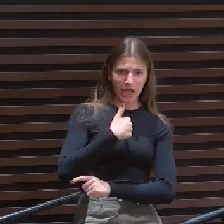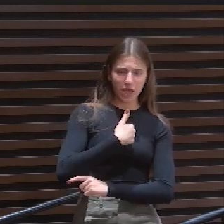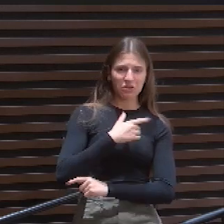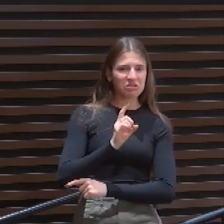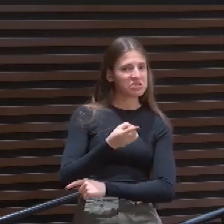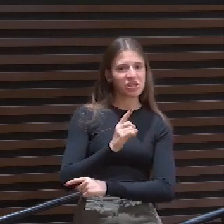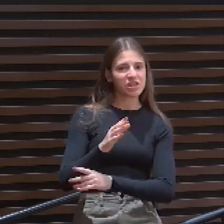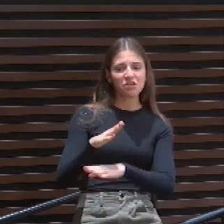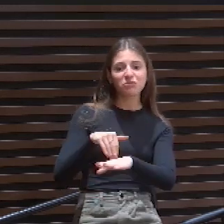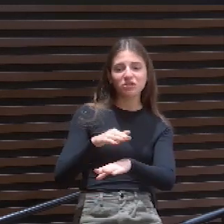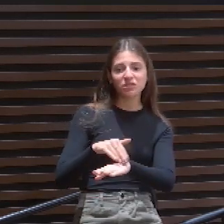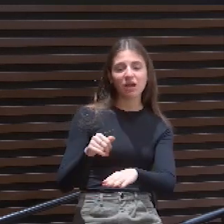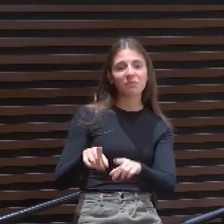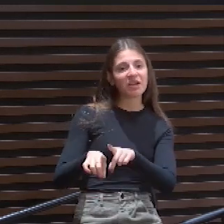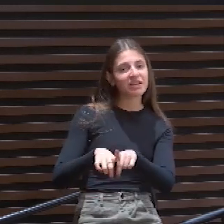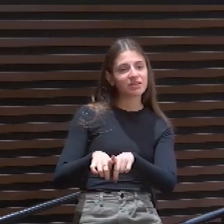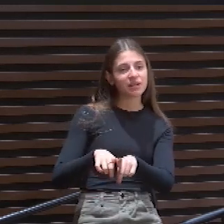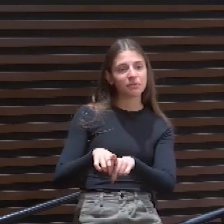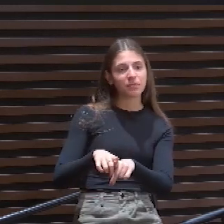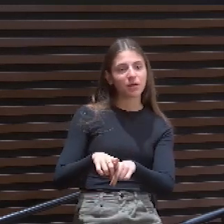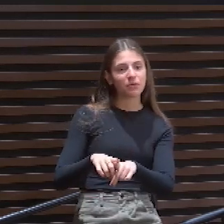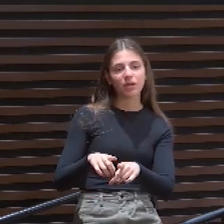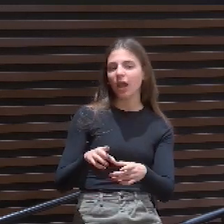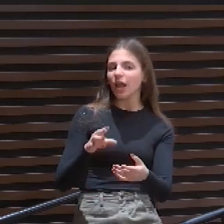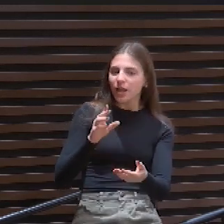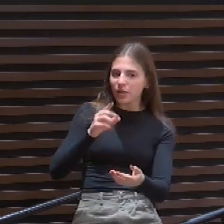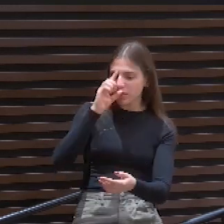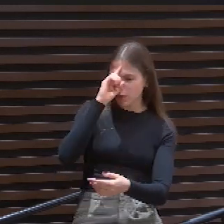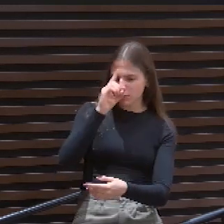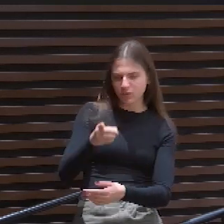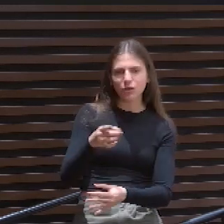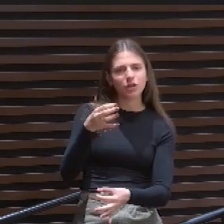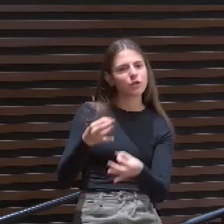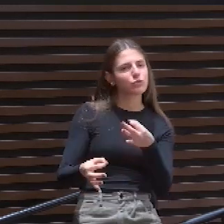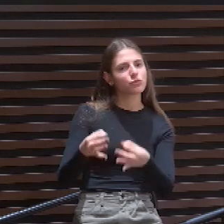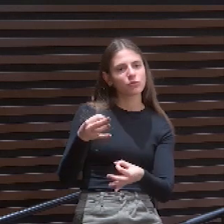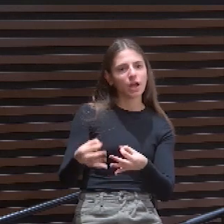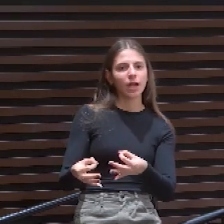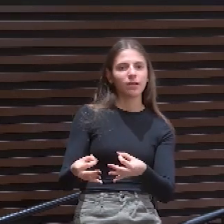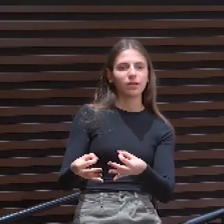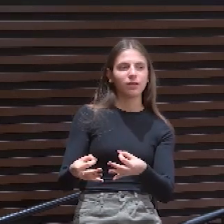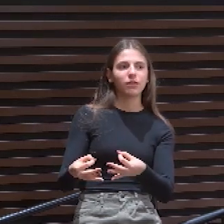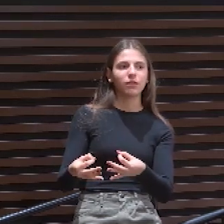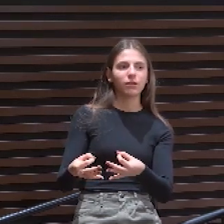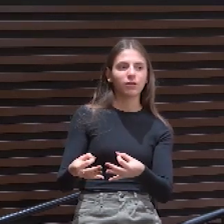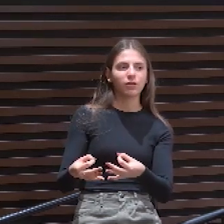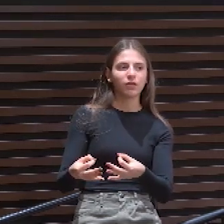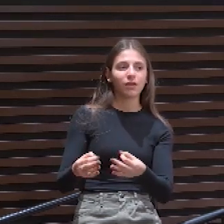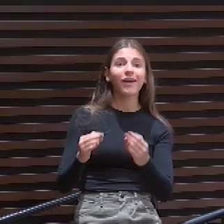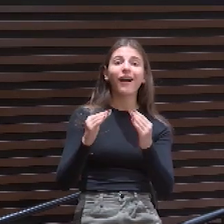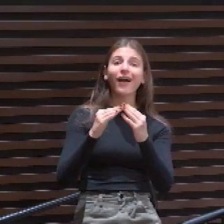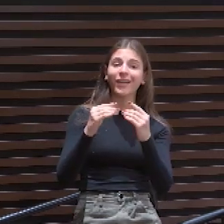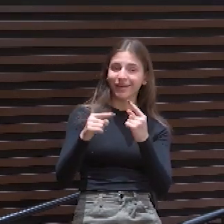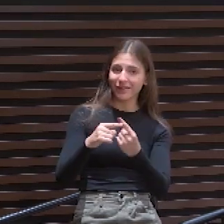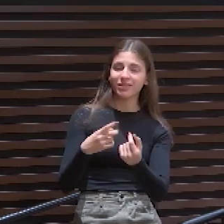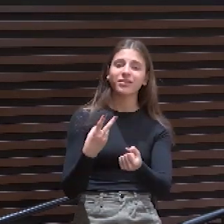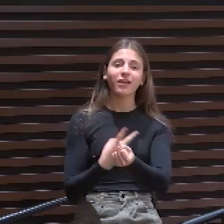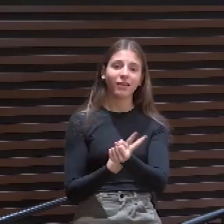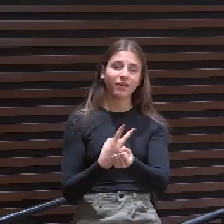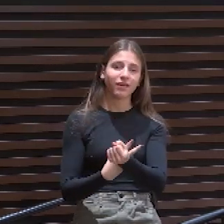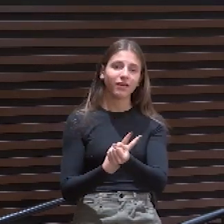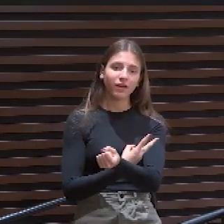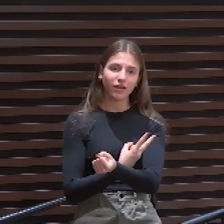irmão e aplicar a disciplina bíblica, julgar aí, a igreja está errando. Se